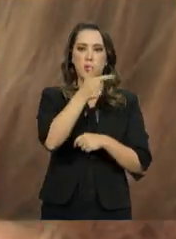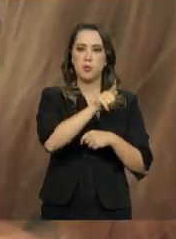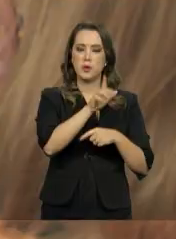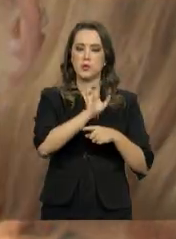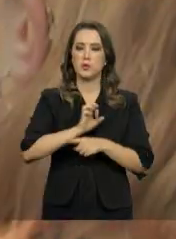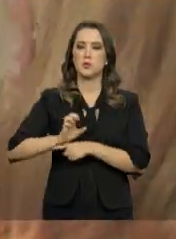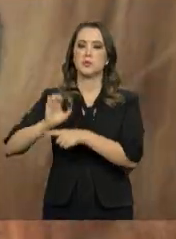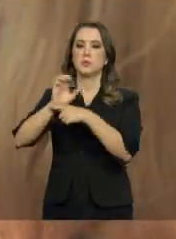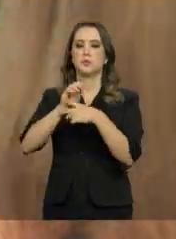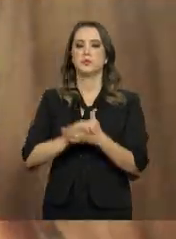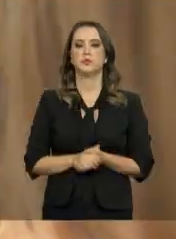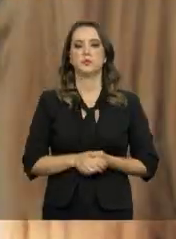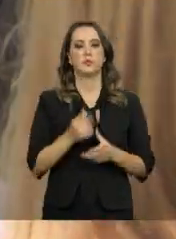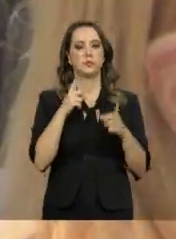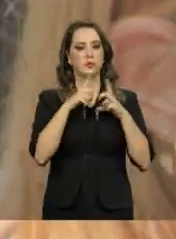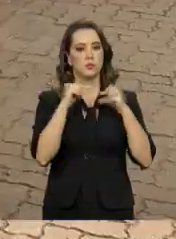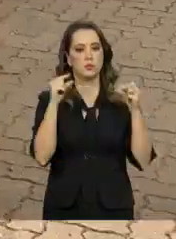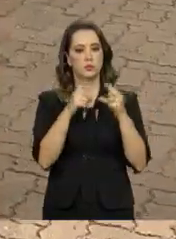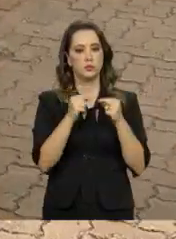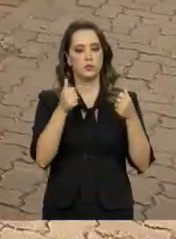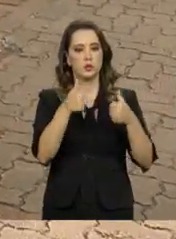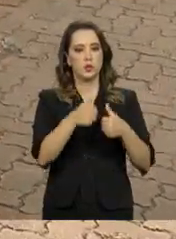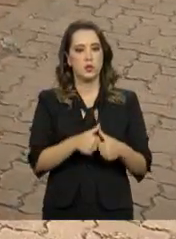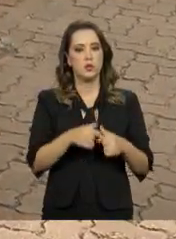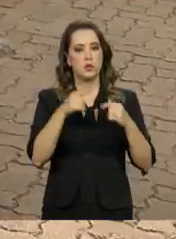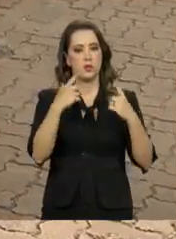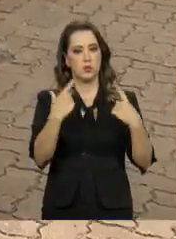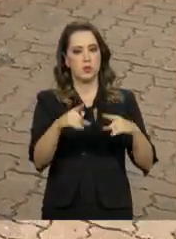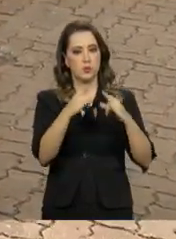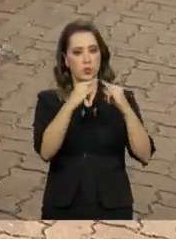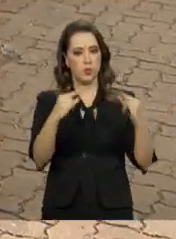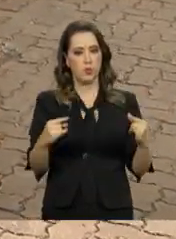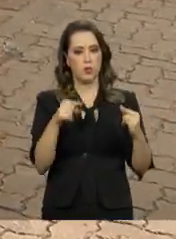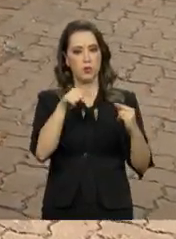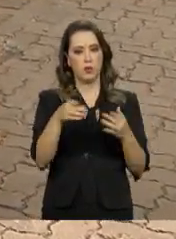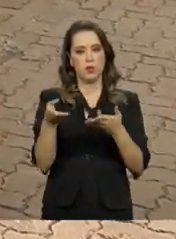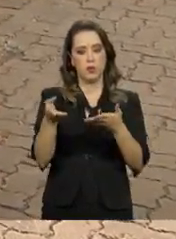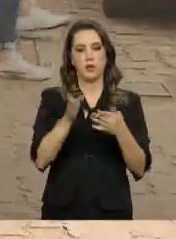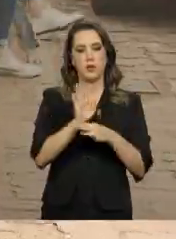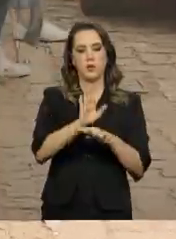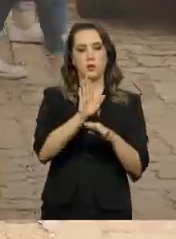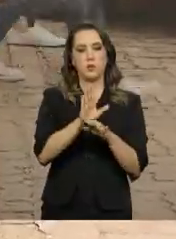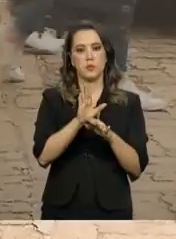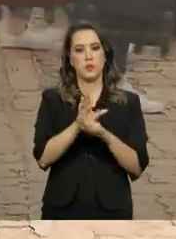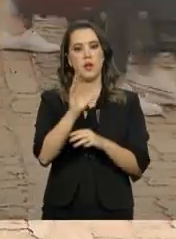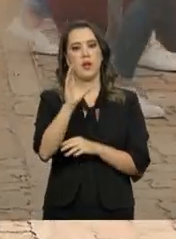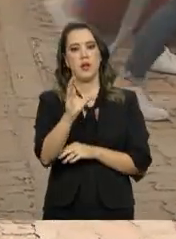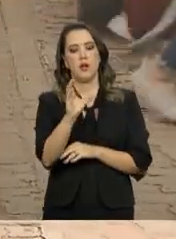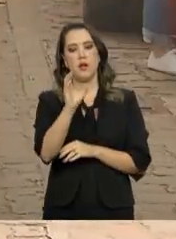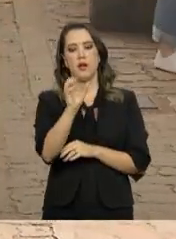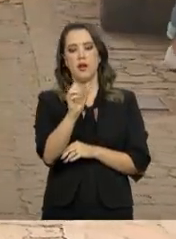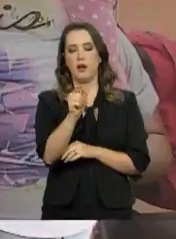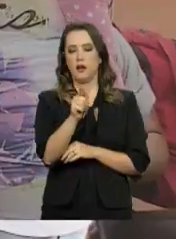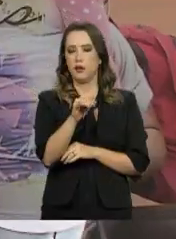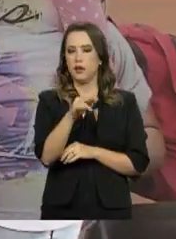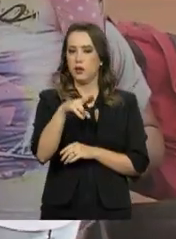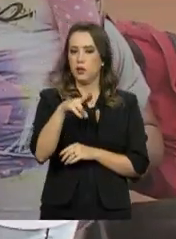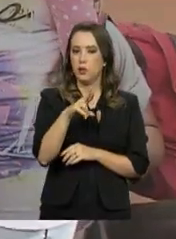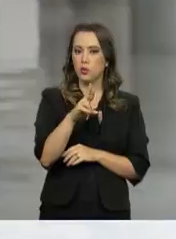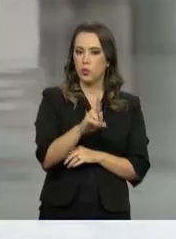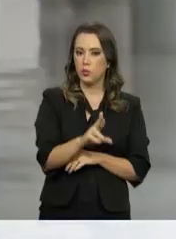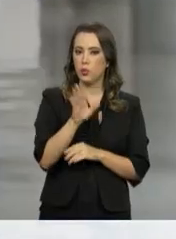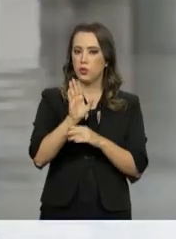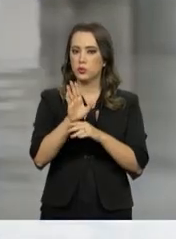Em Brasília, os venezuelanos vão ficar neste abrigo. Aqui, eles recebem apoio da Acnur, a agência da ONU para